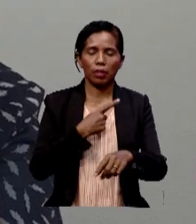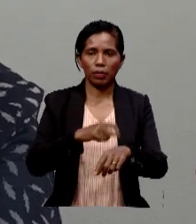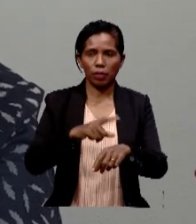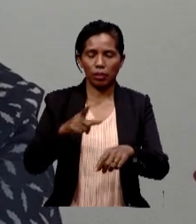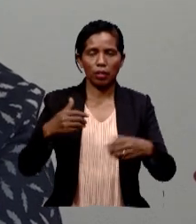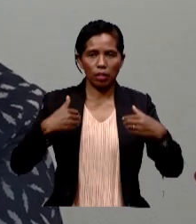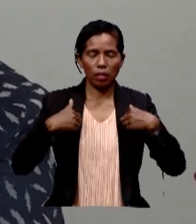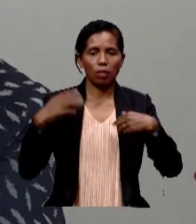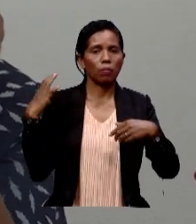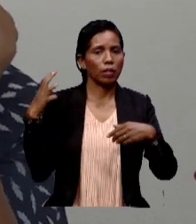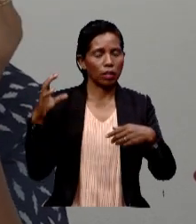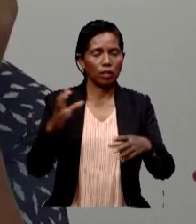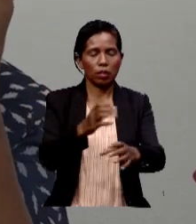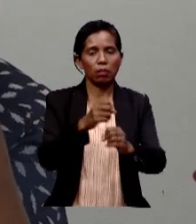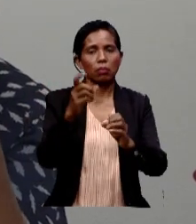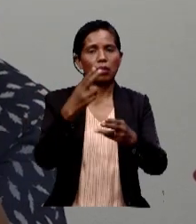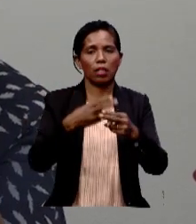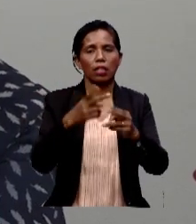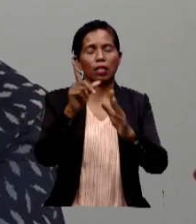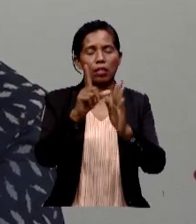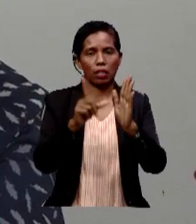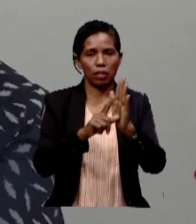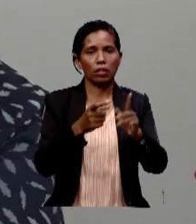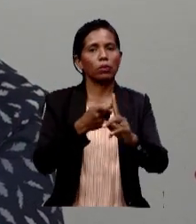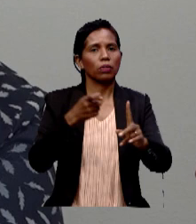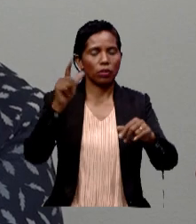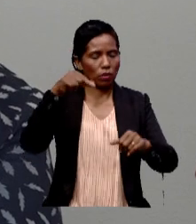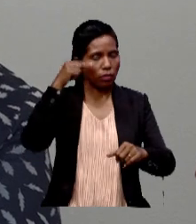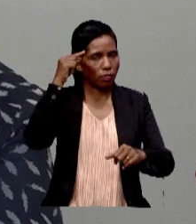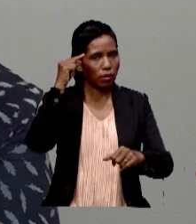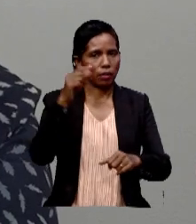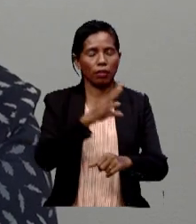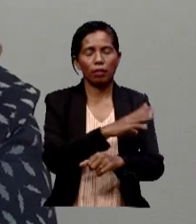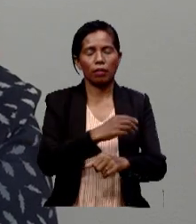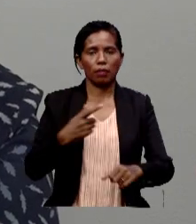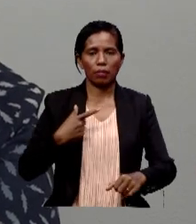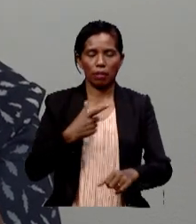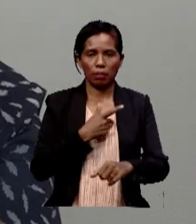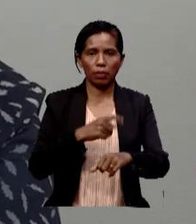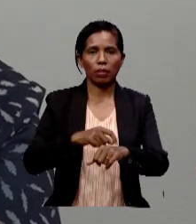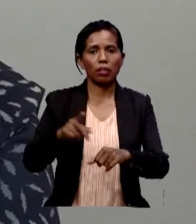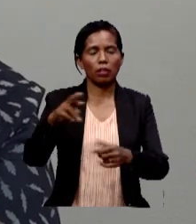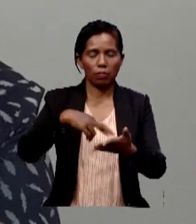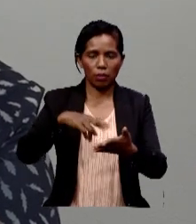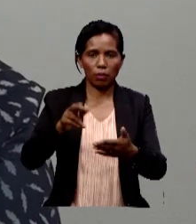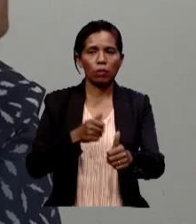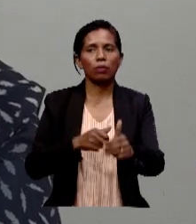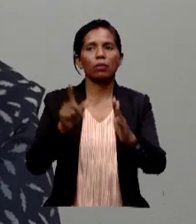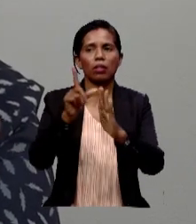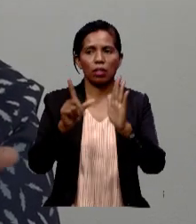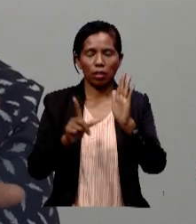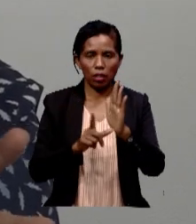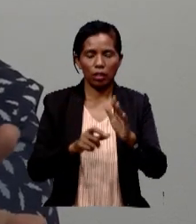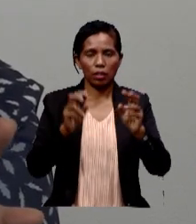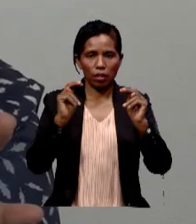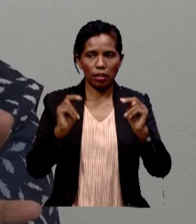Ou em ir a simulista ou pedido do governo, Parlamento Nacional talvez aprovação. Mas baseia a lei, tem que ir a presença